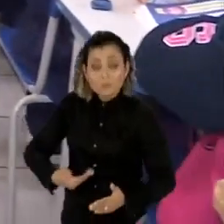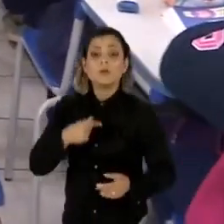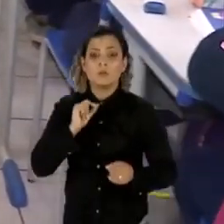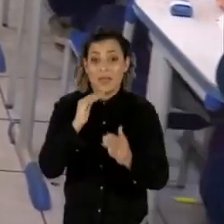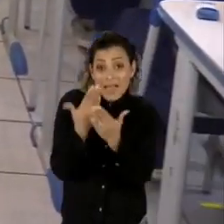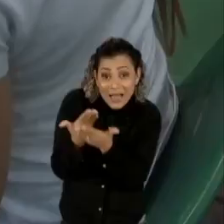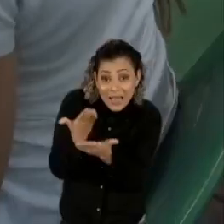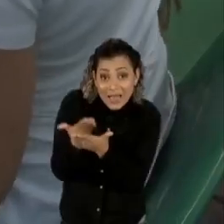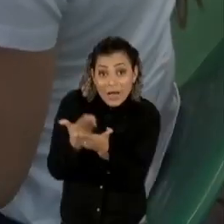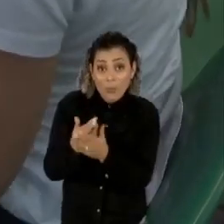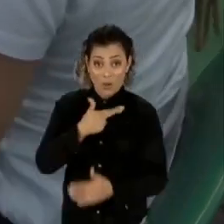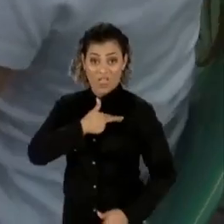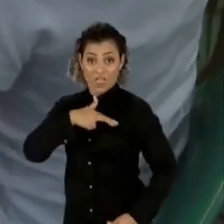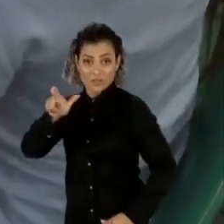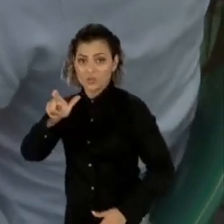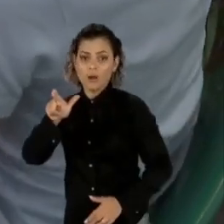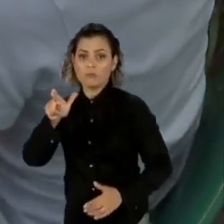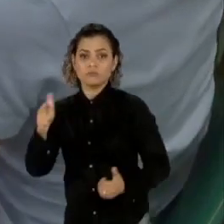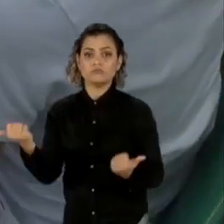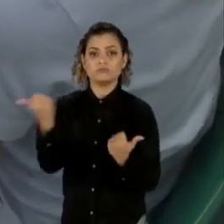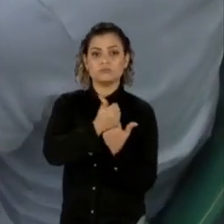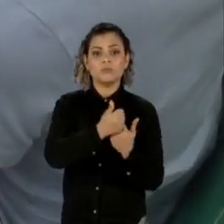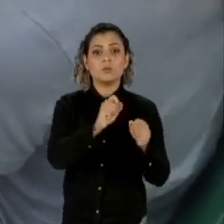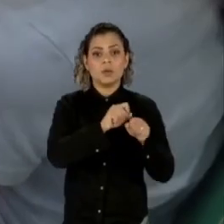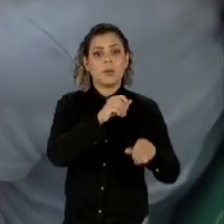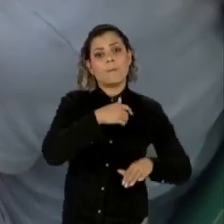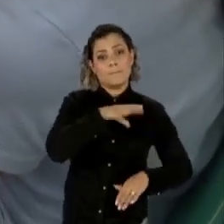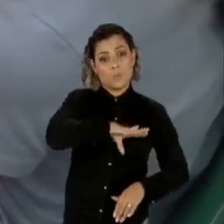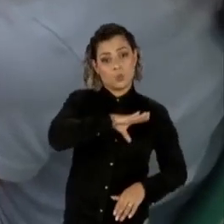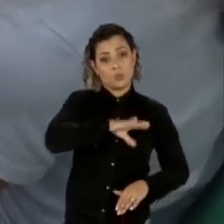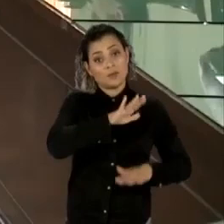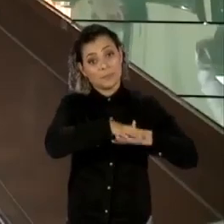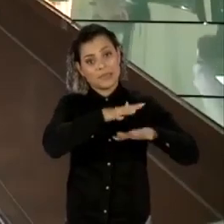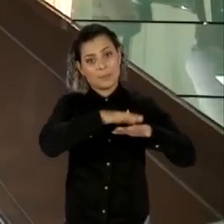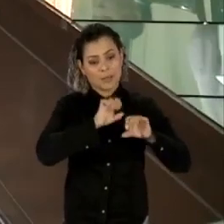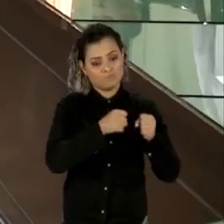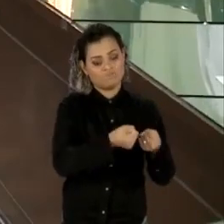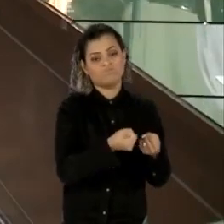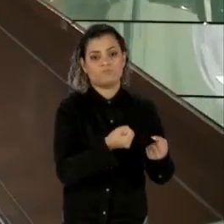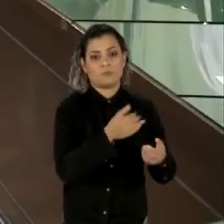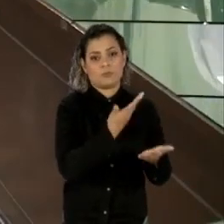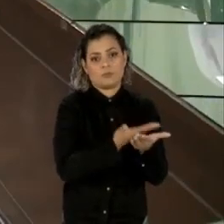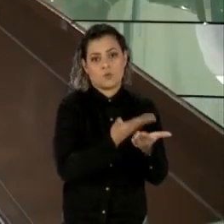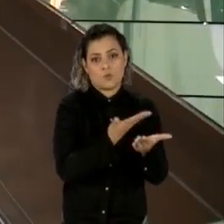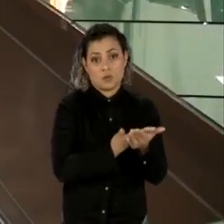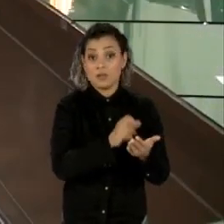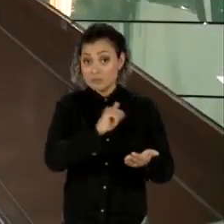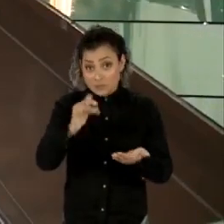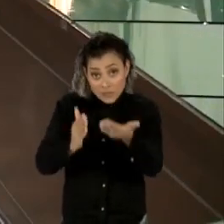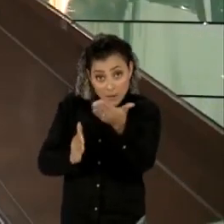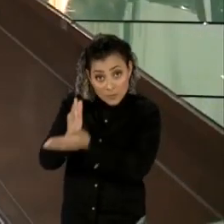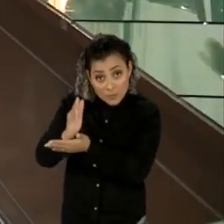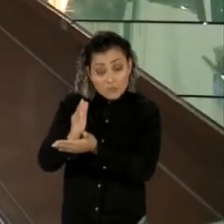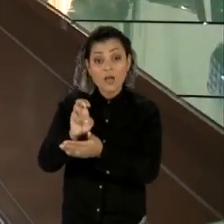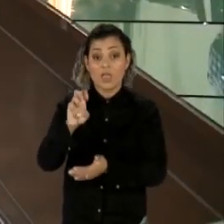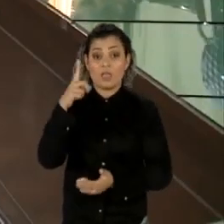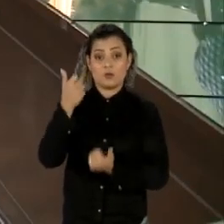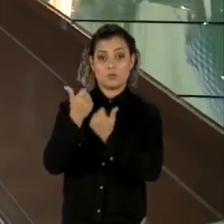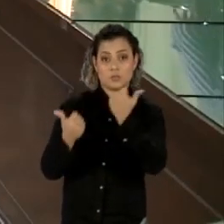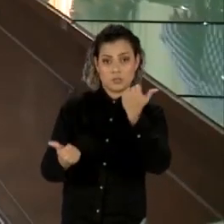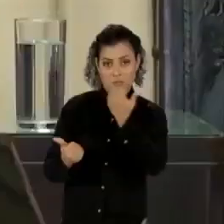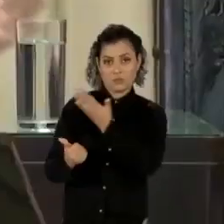as aulas de ensino religioso por reforço em português ou matemática se aprovada a proposta do ex ministro e deputado